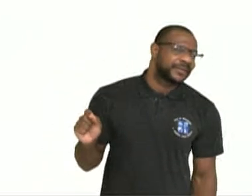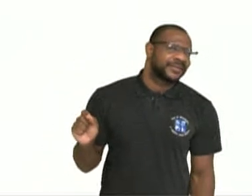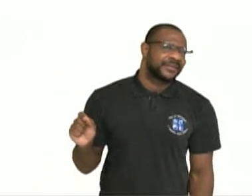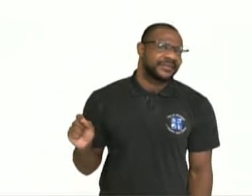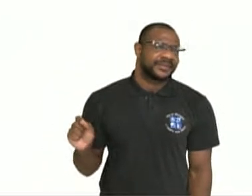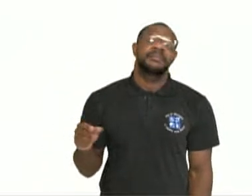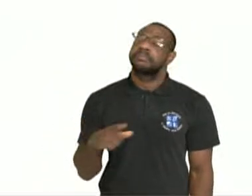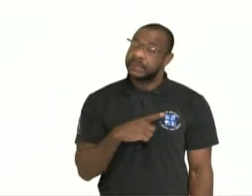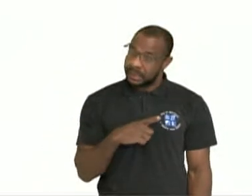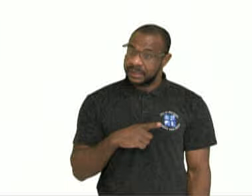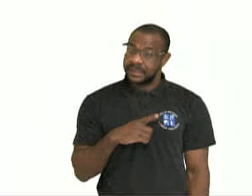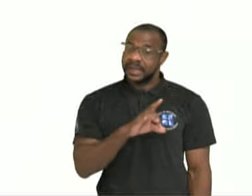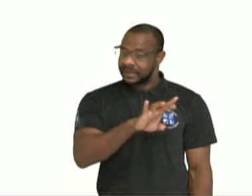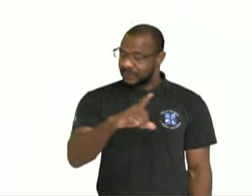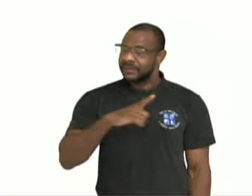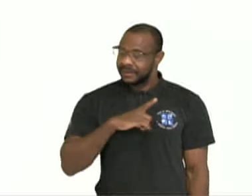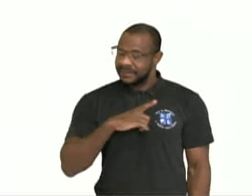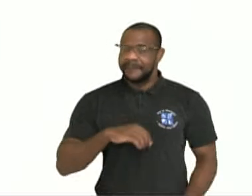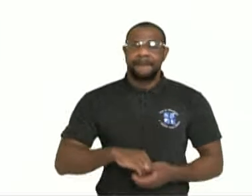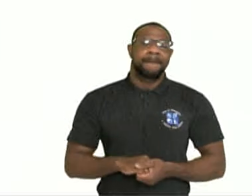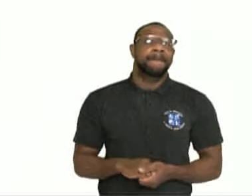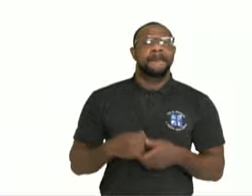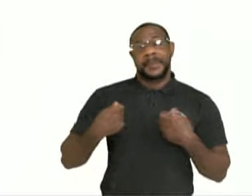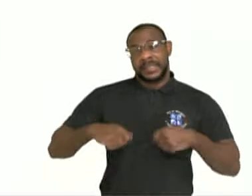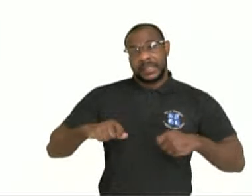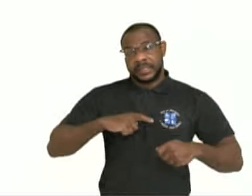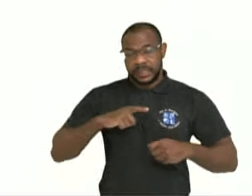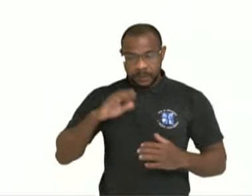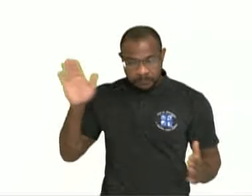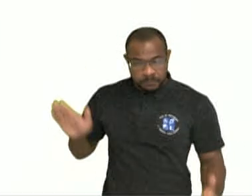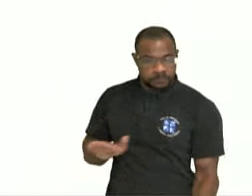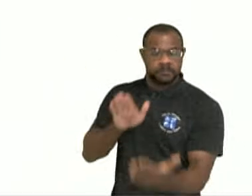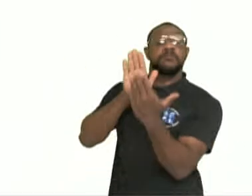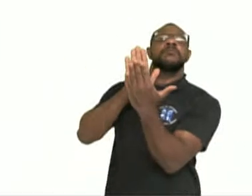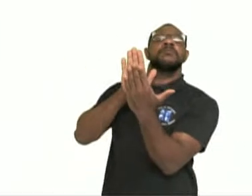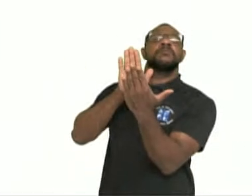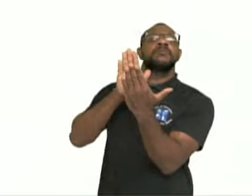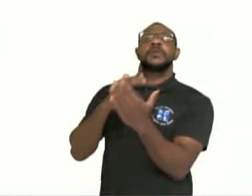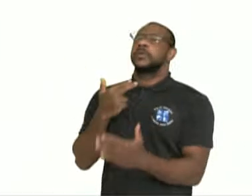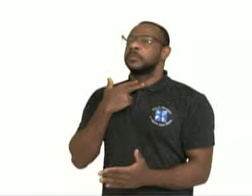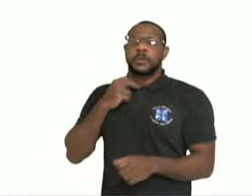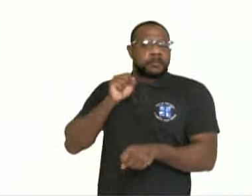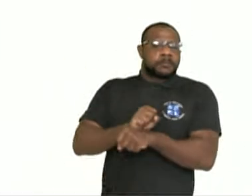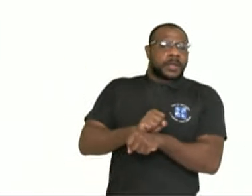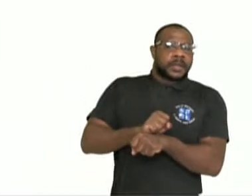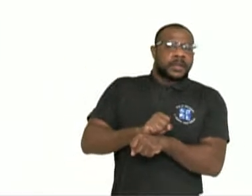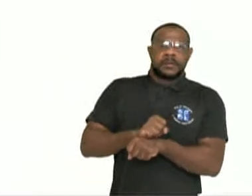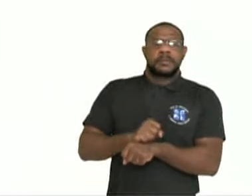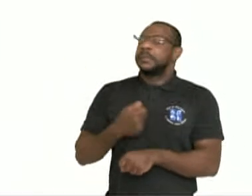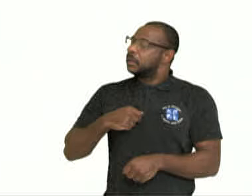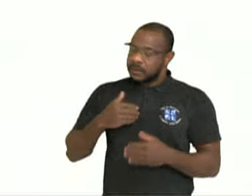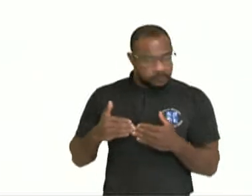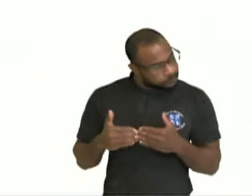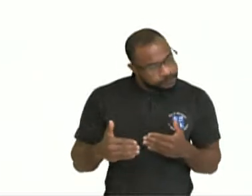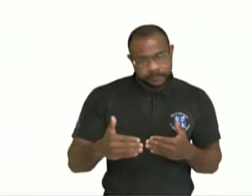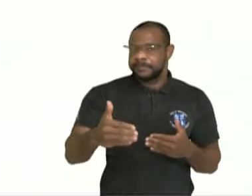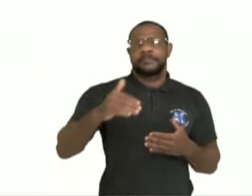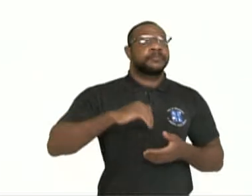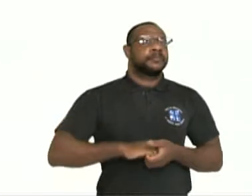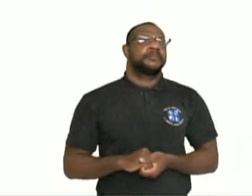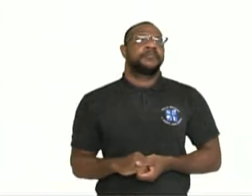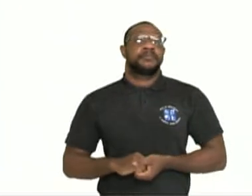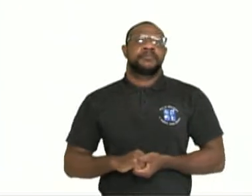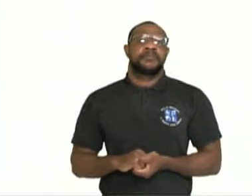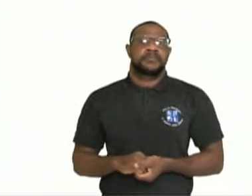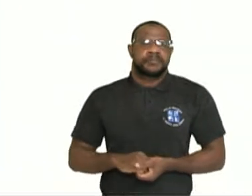que temos, só que temos também que enfrentá-los, ele não pode nos paralisar, temos que seguir